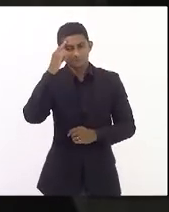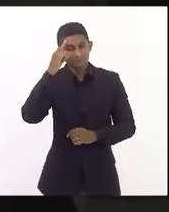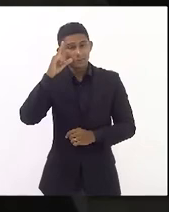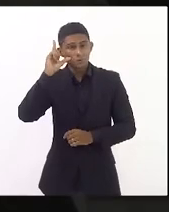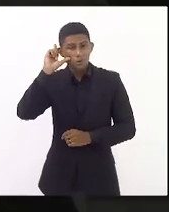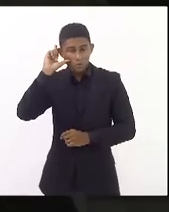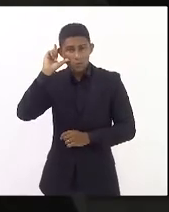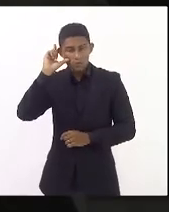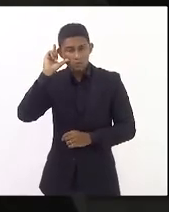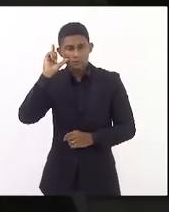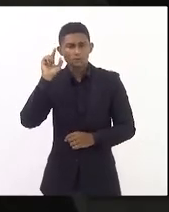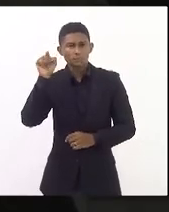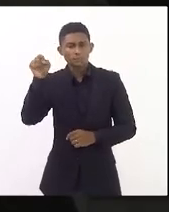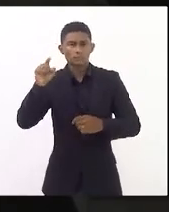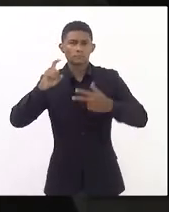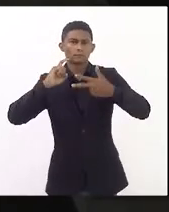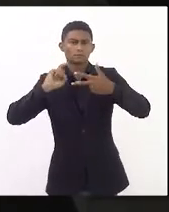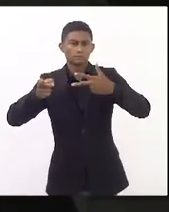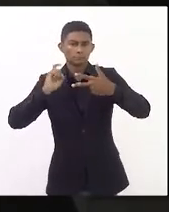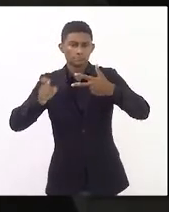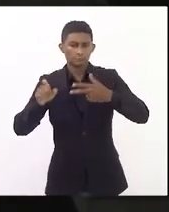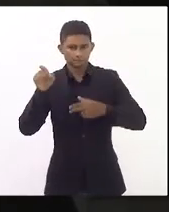o Poder Executivo